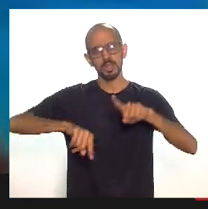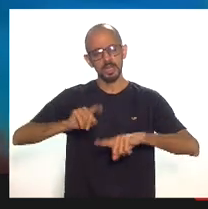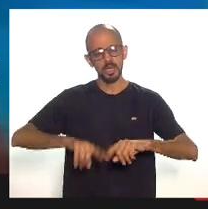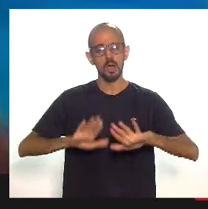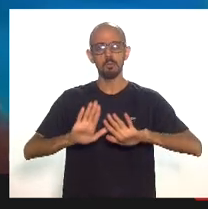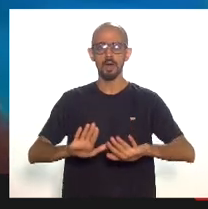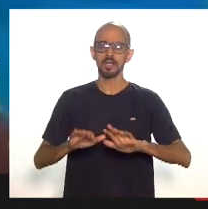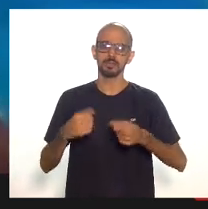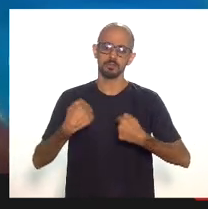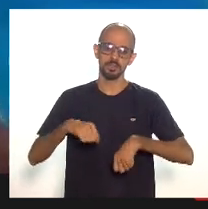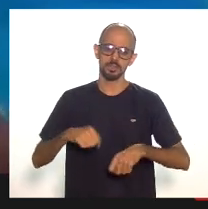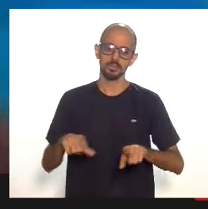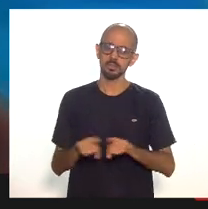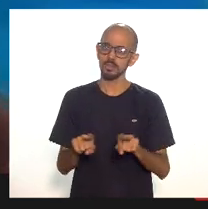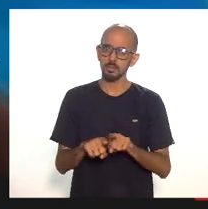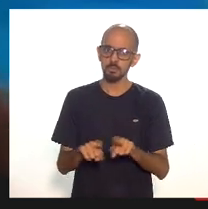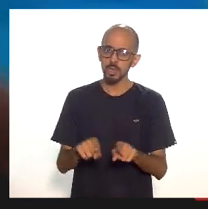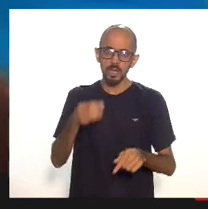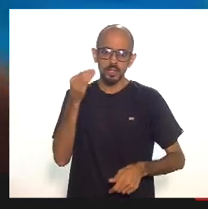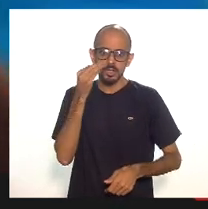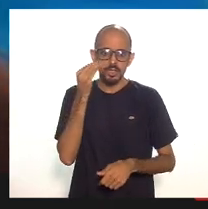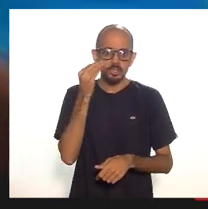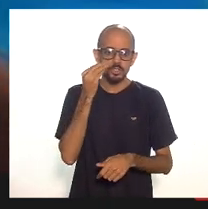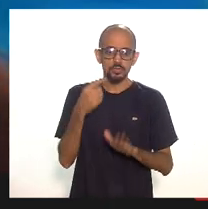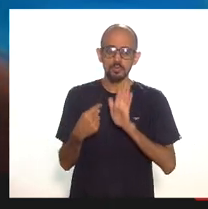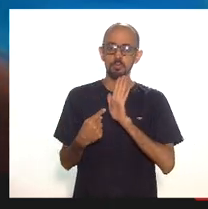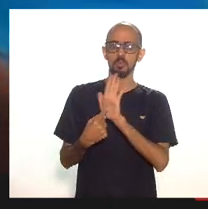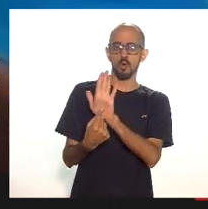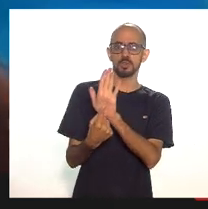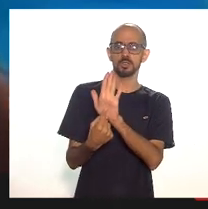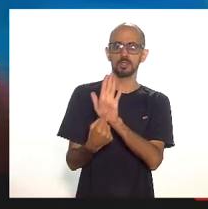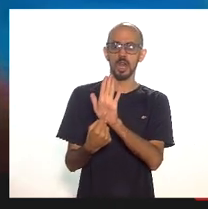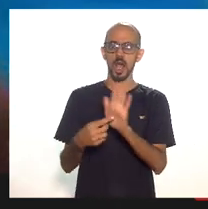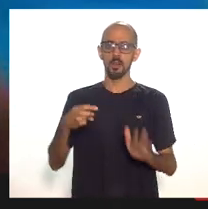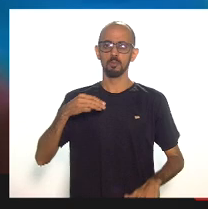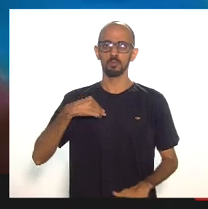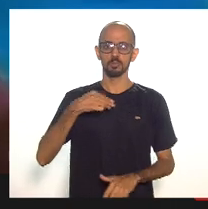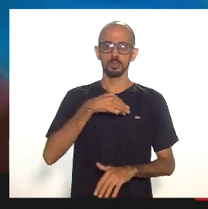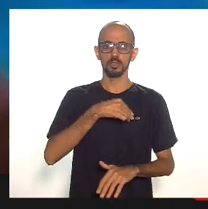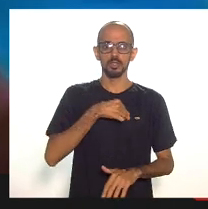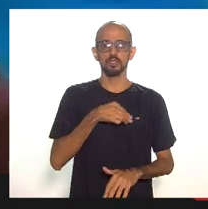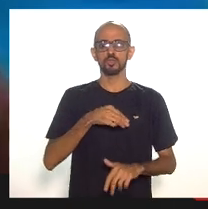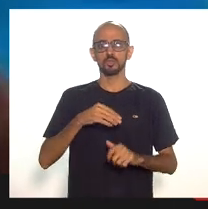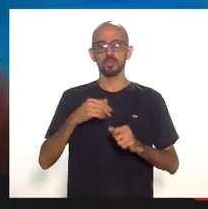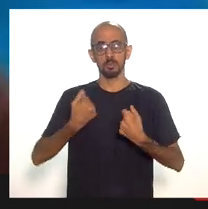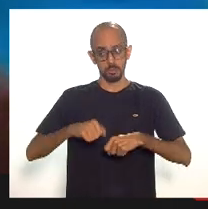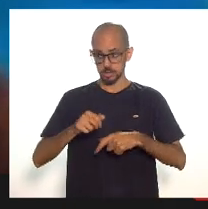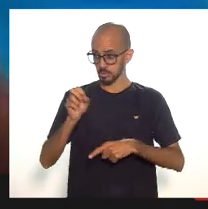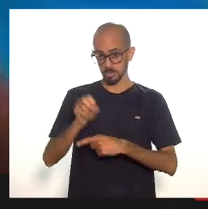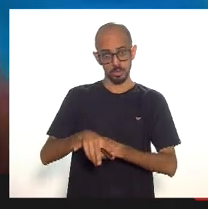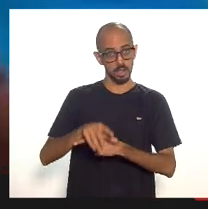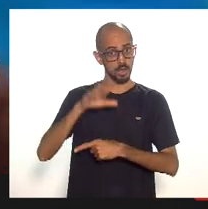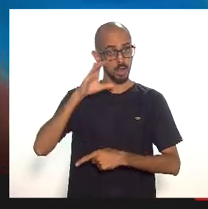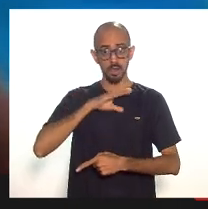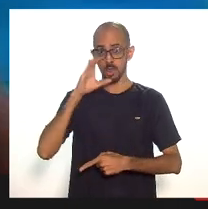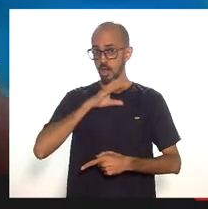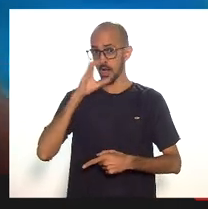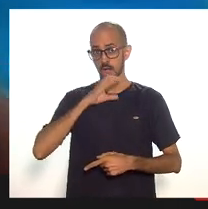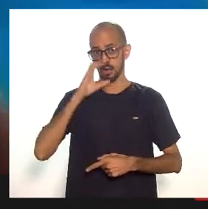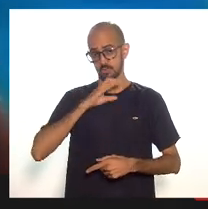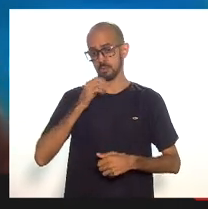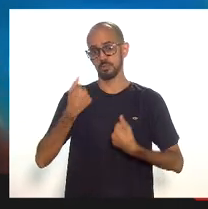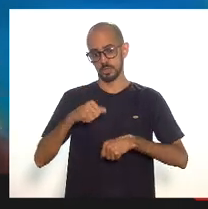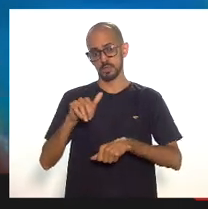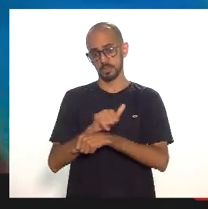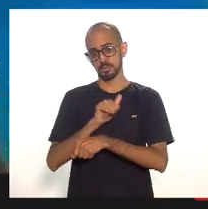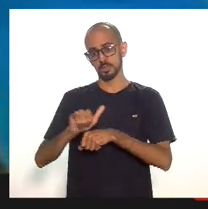que se houvesse a tentativa de mostrar para o ministro que a importância nesse momento de contratar essas pessoas, que tem que haver uma estratégia